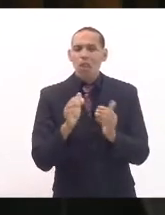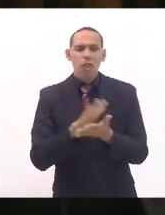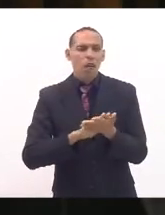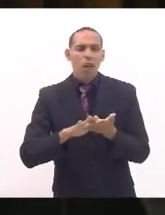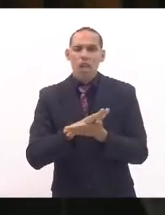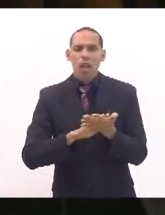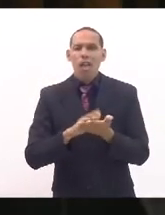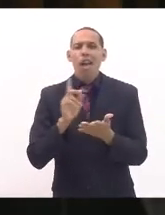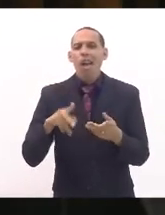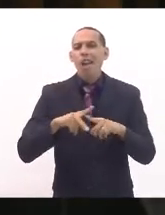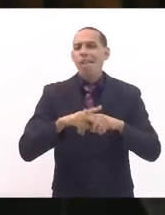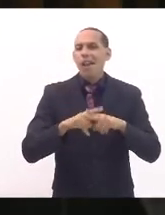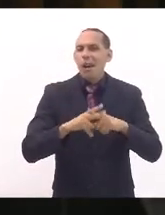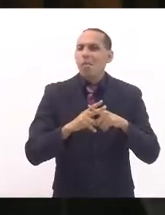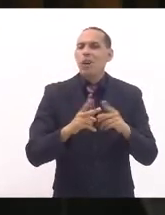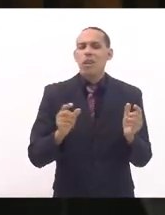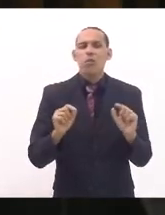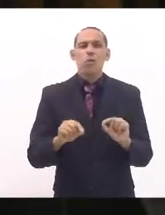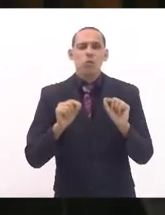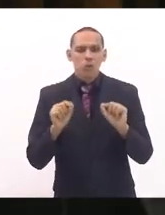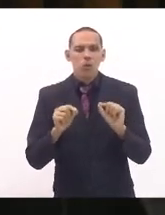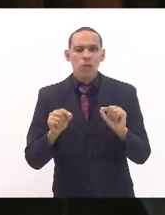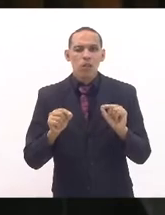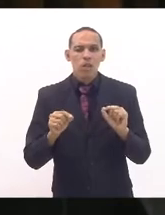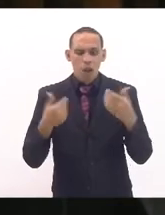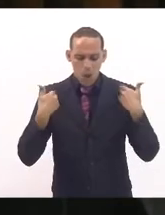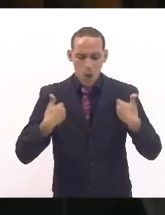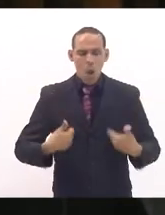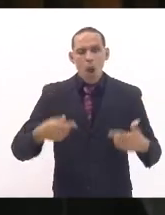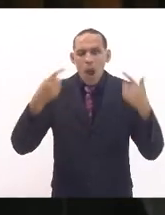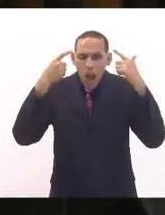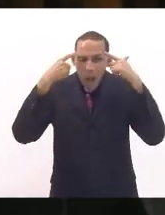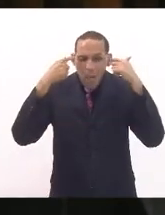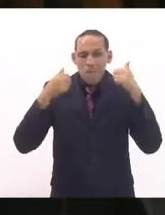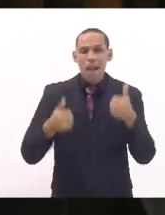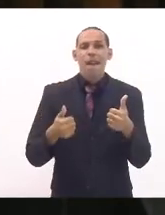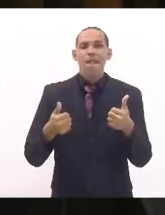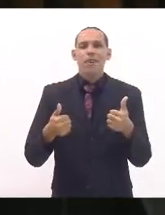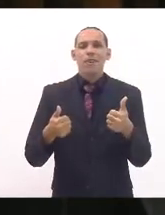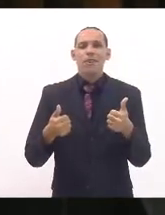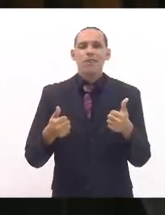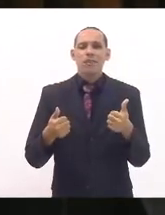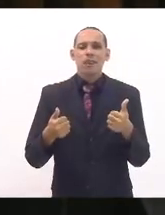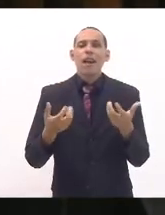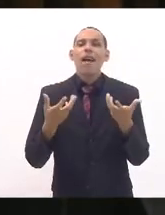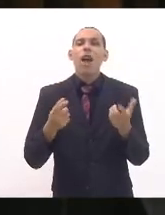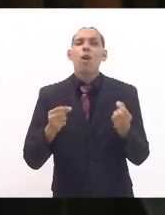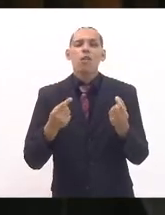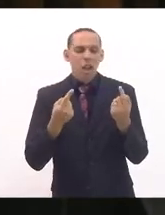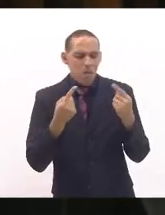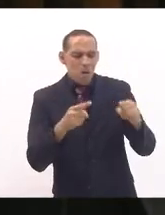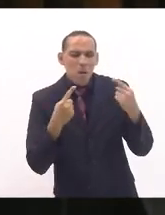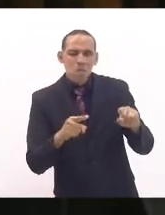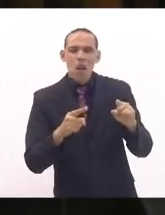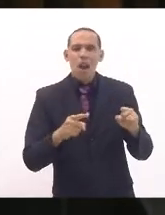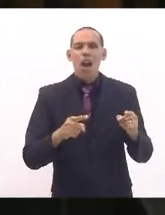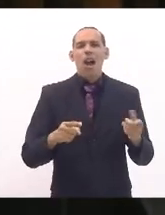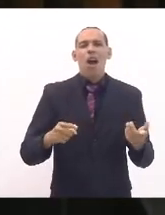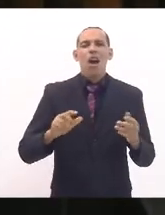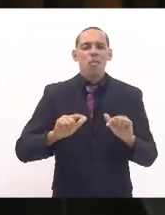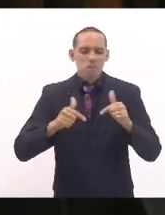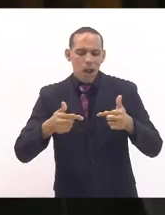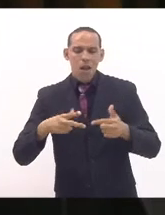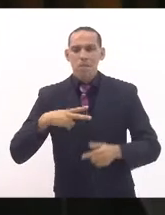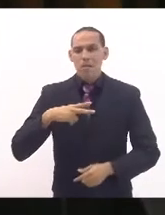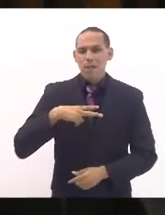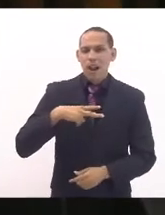como uma ferramenta de manter o corpo e a mente sã. Eles estão preocupados em interferir na propriedade privada, no direito dos pais sobre